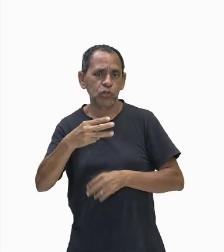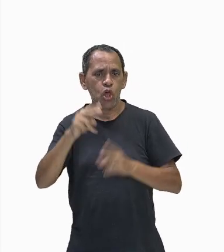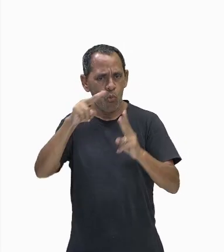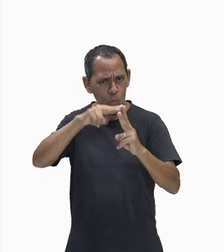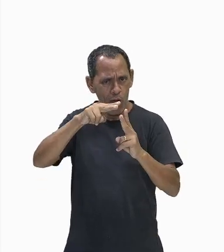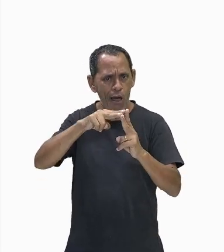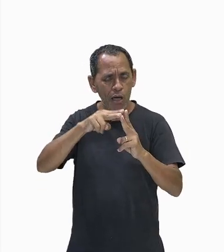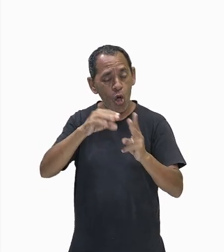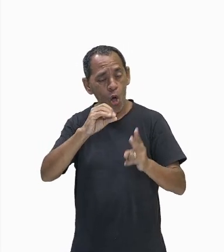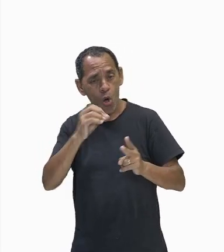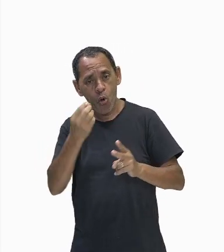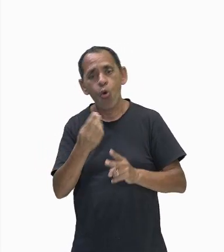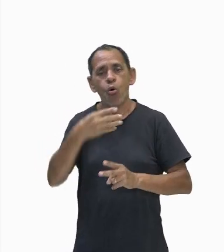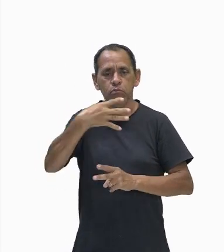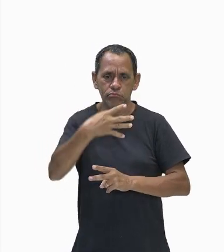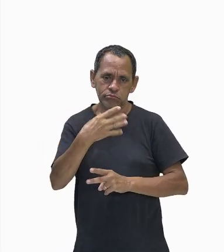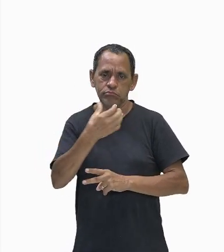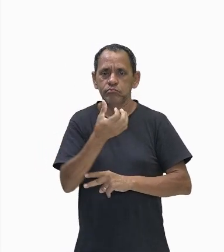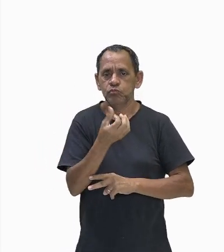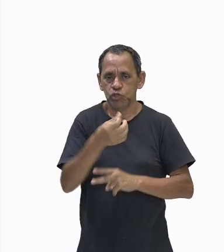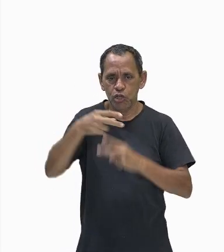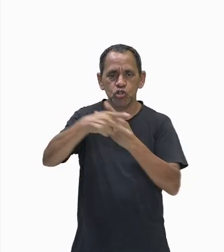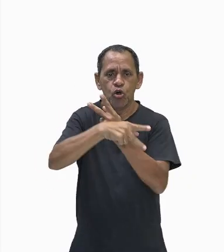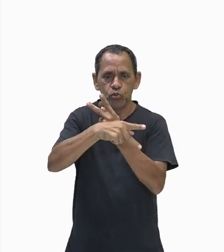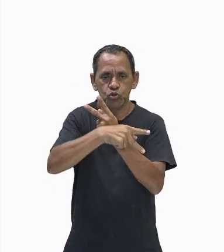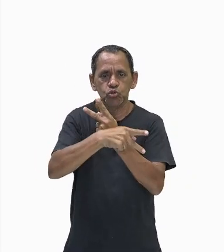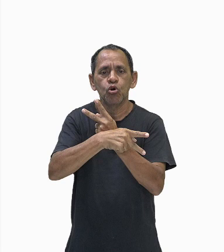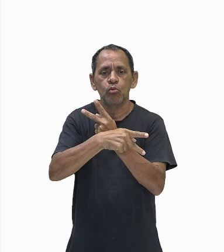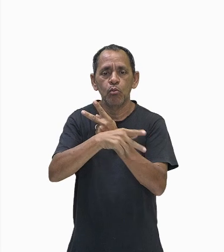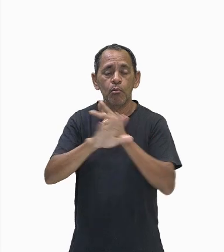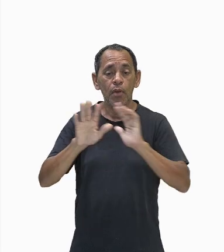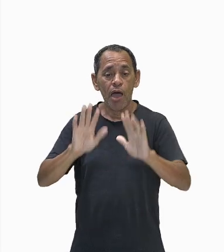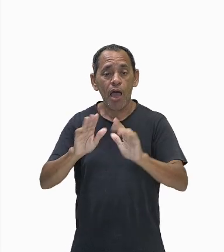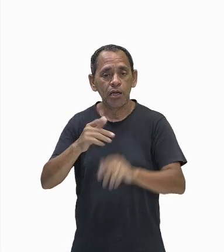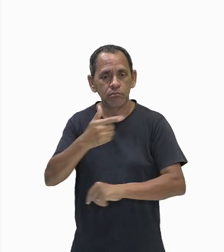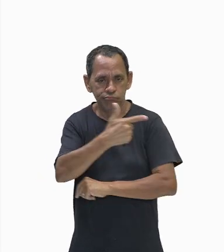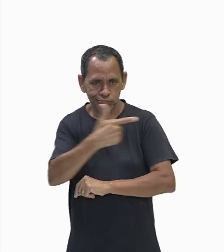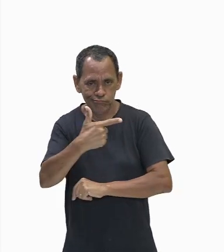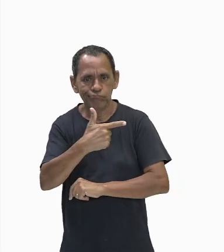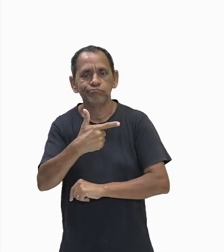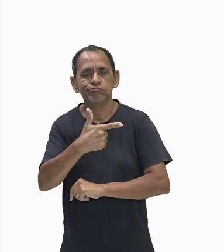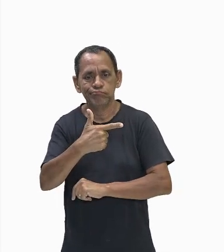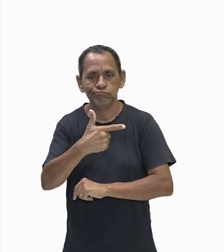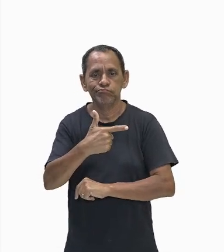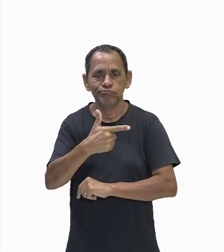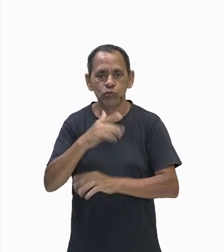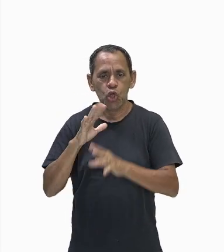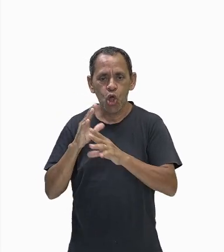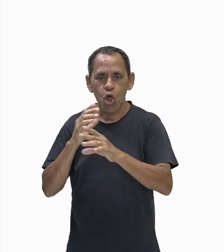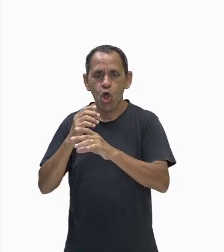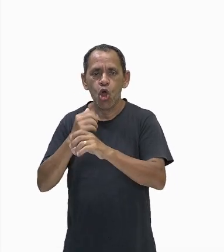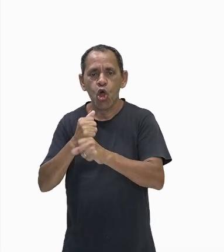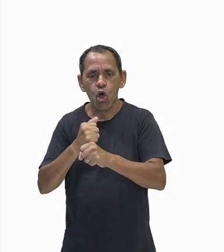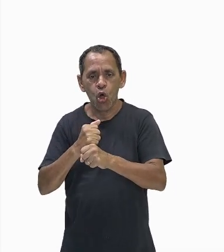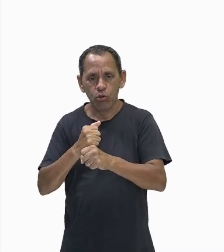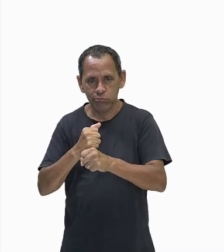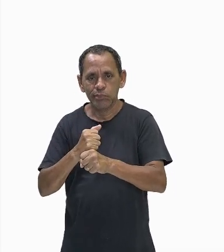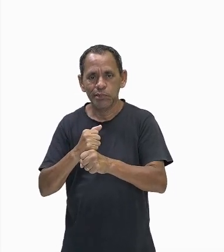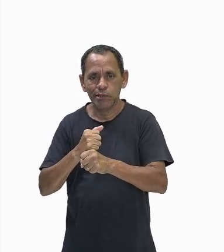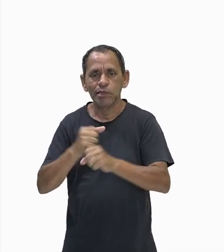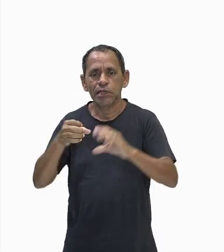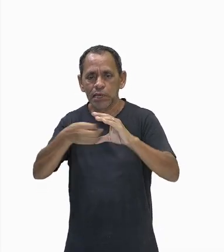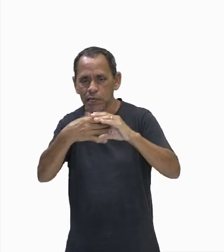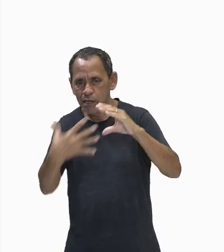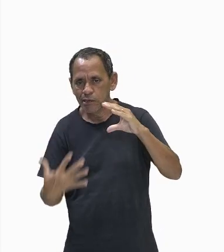46 cromossomos, sendo 22 que são os pares autossômicos, que possuem ali todas as características